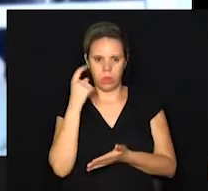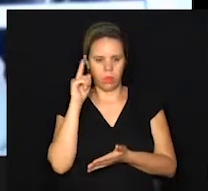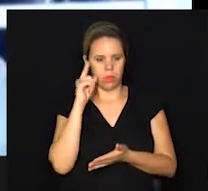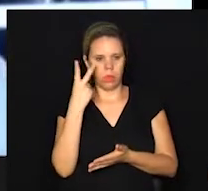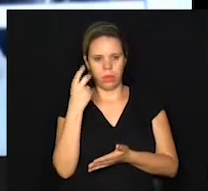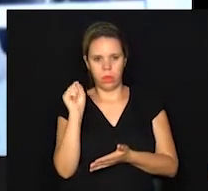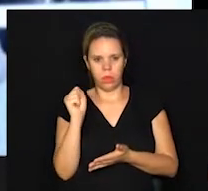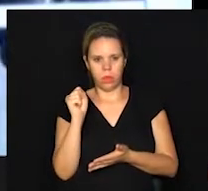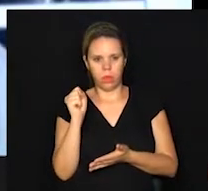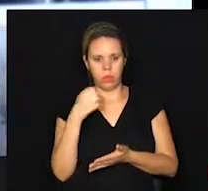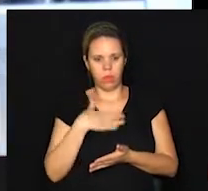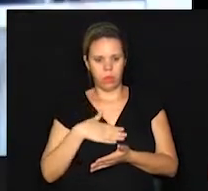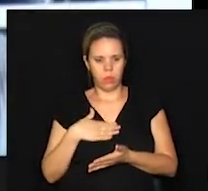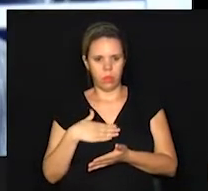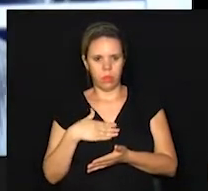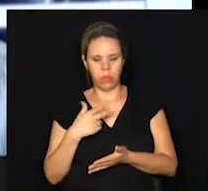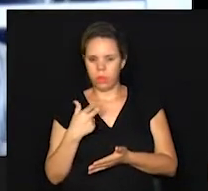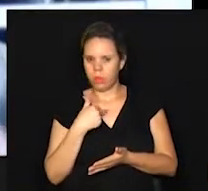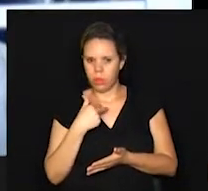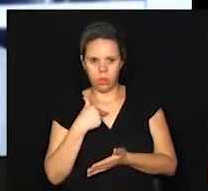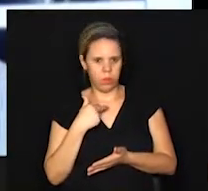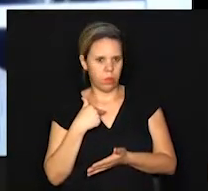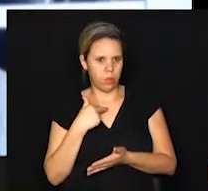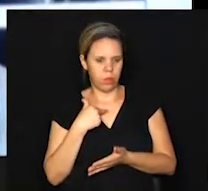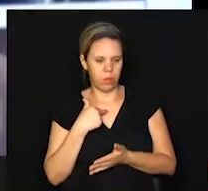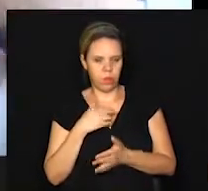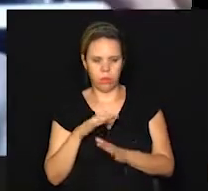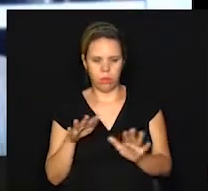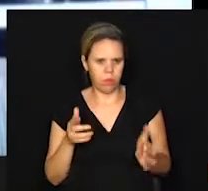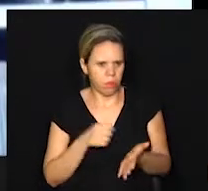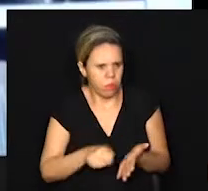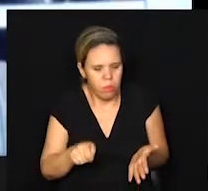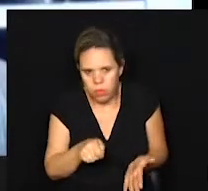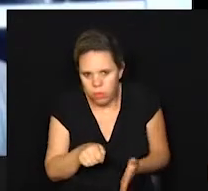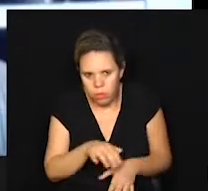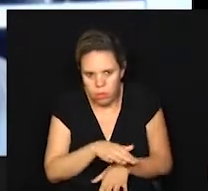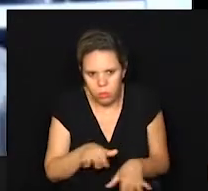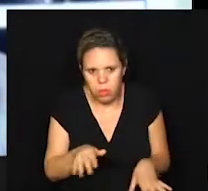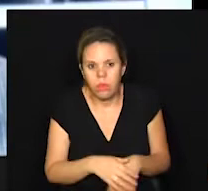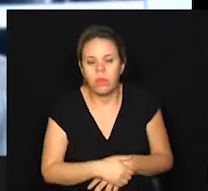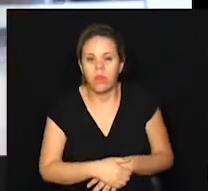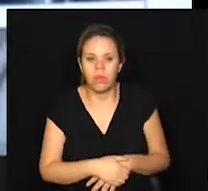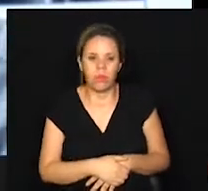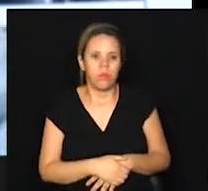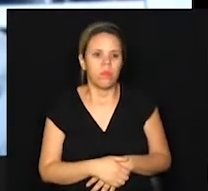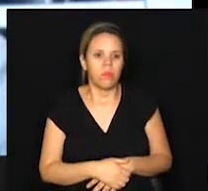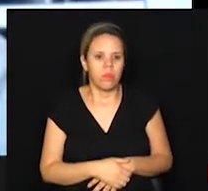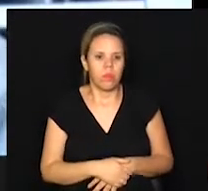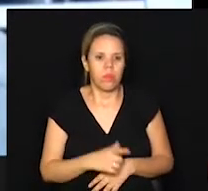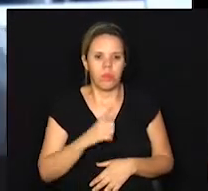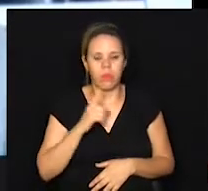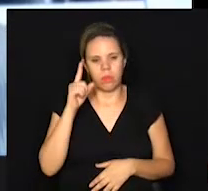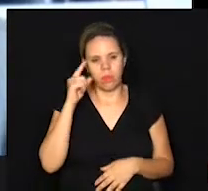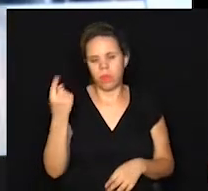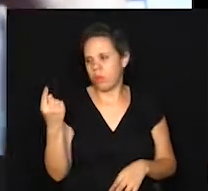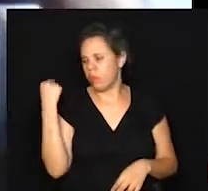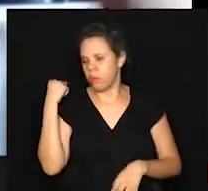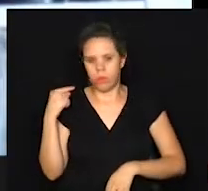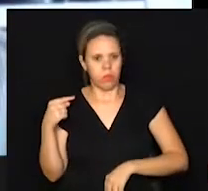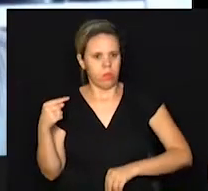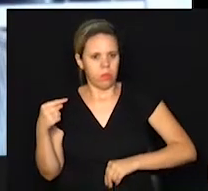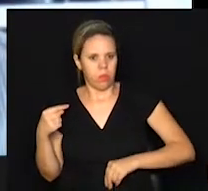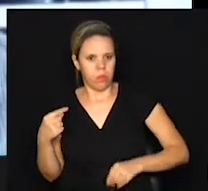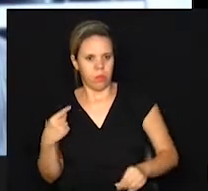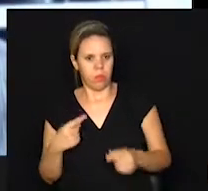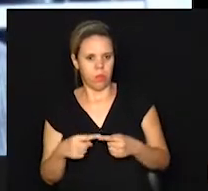de agosto, não dá mais. Eu falei, como assim não dá mais? Não dá mais, tinha que ser naquela data. Eu falei, olha, mas não estou